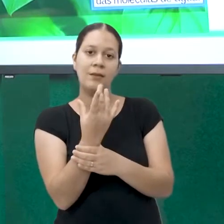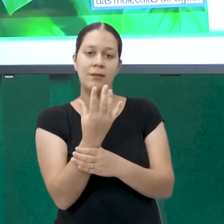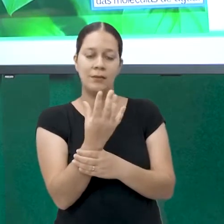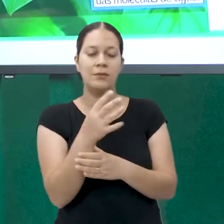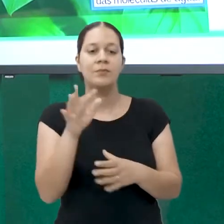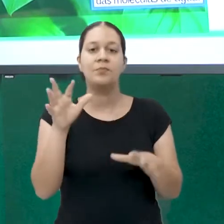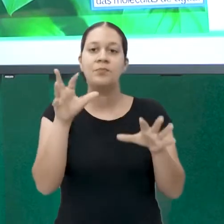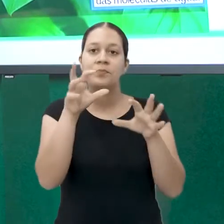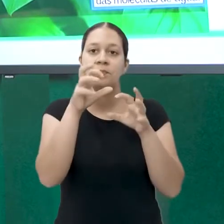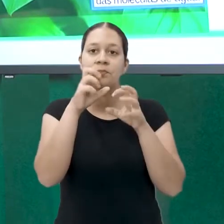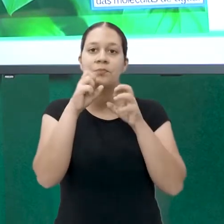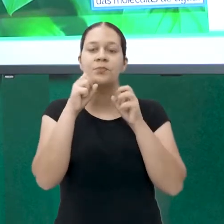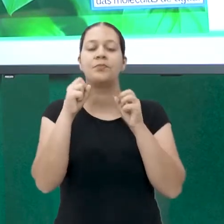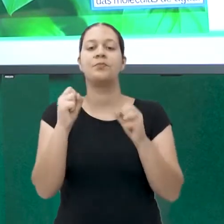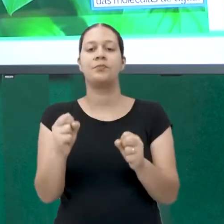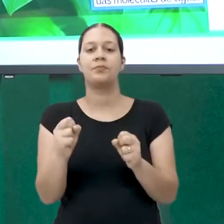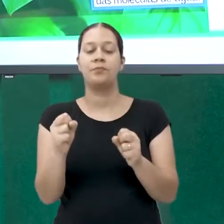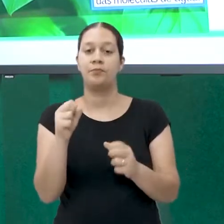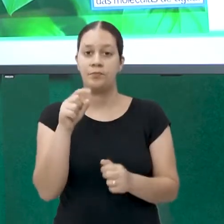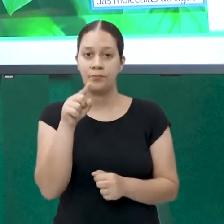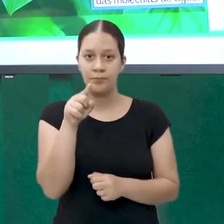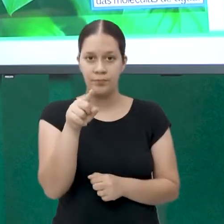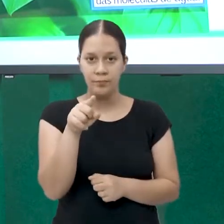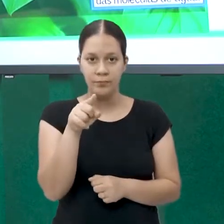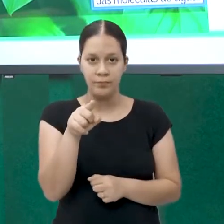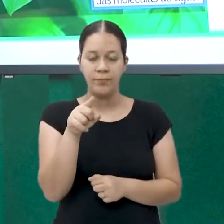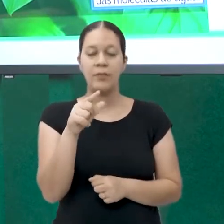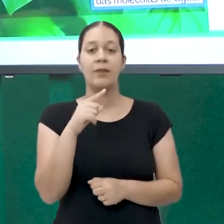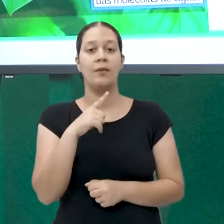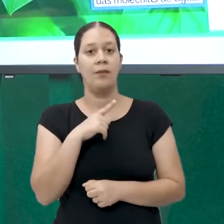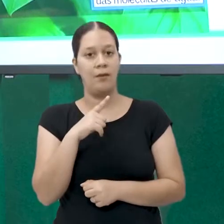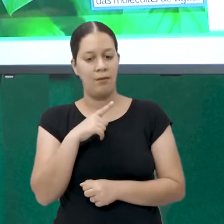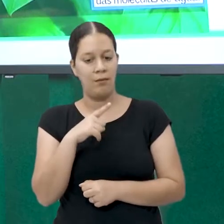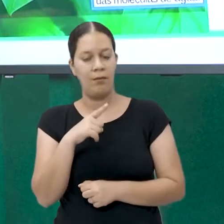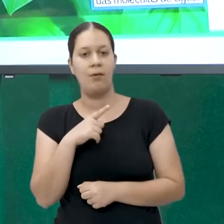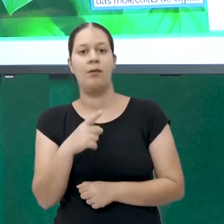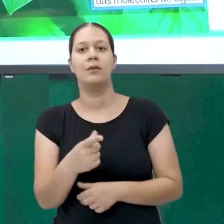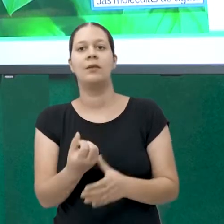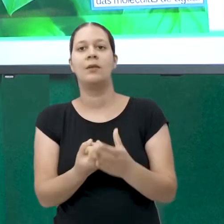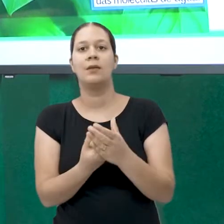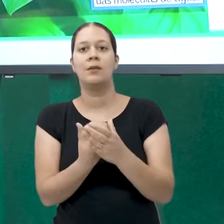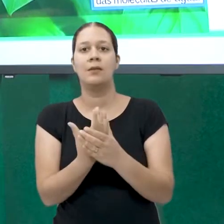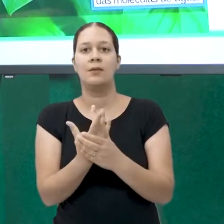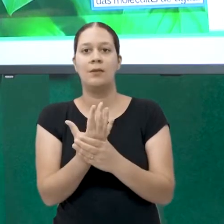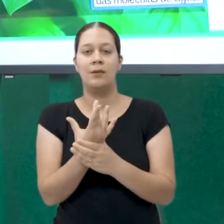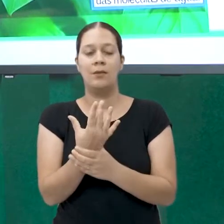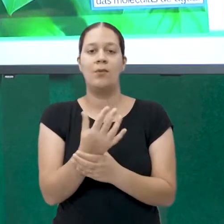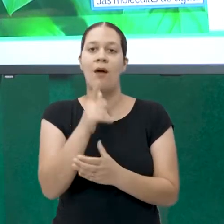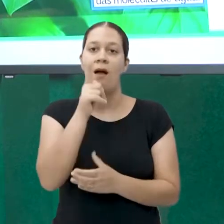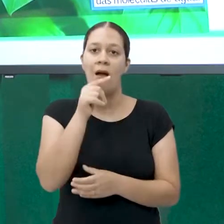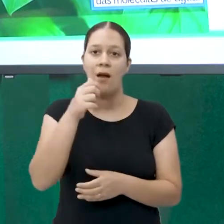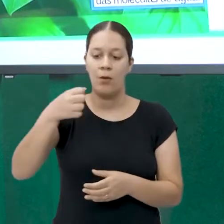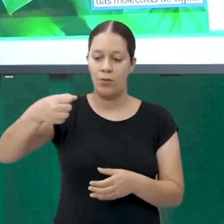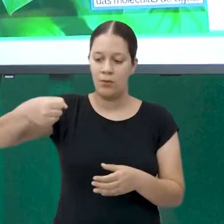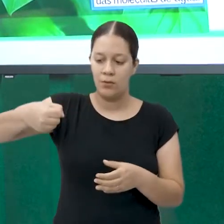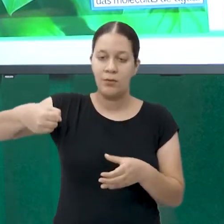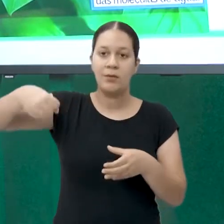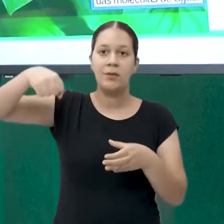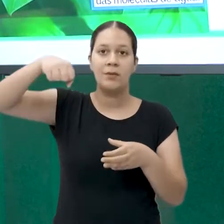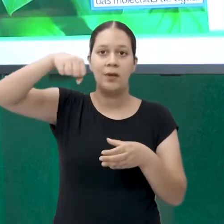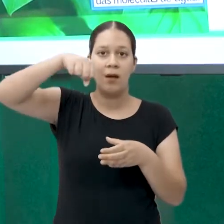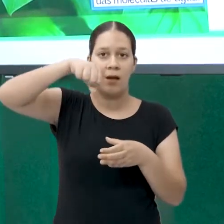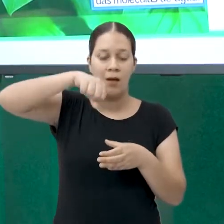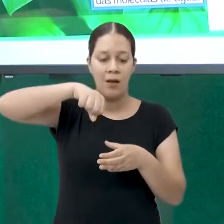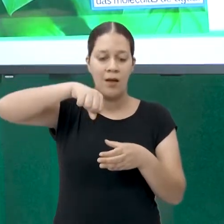casa aí, você está liberando gás carbônico e respirando. Esse gás carbônico que você está soltando, ela vai pegar. Junto com a água que